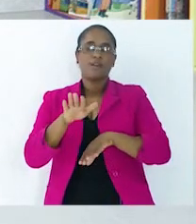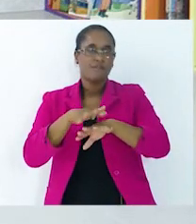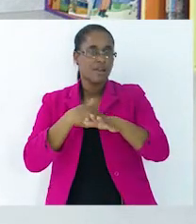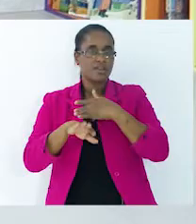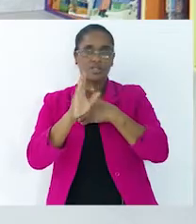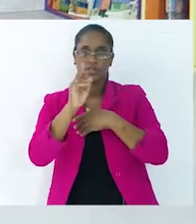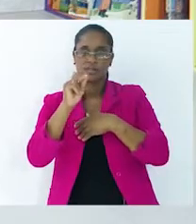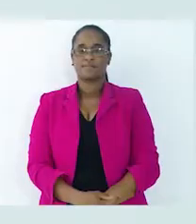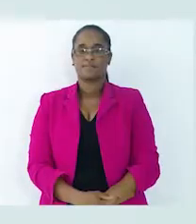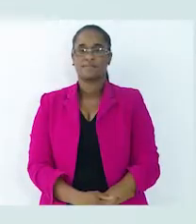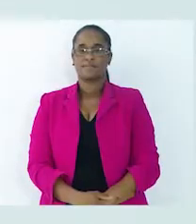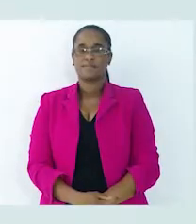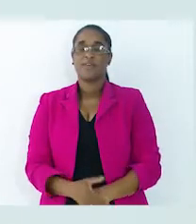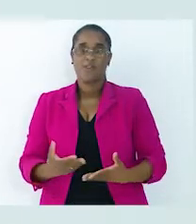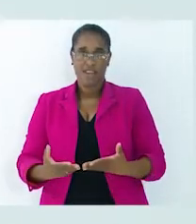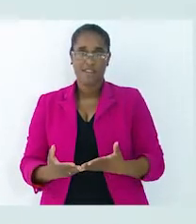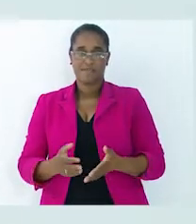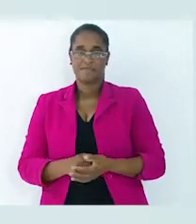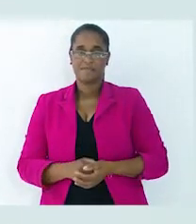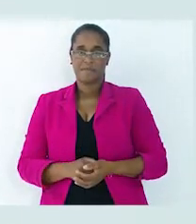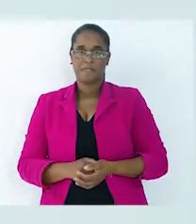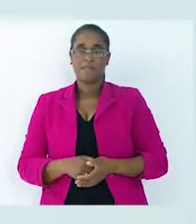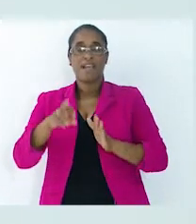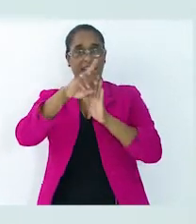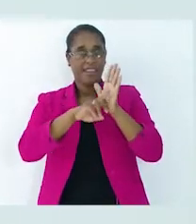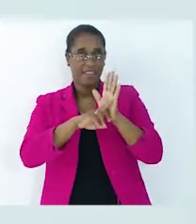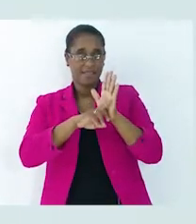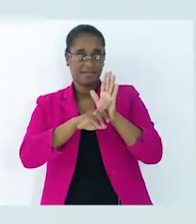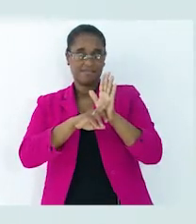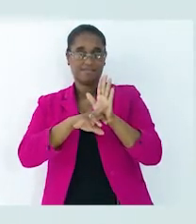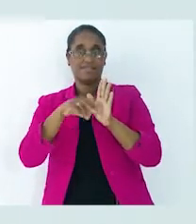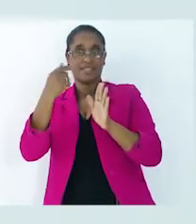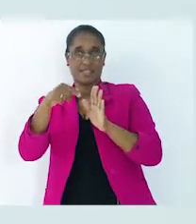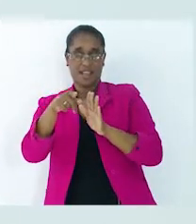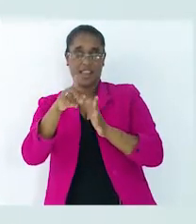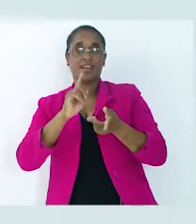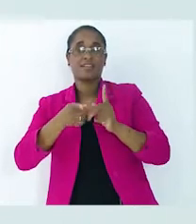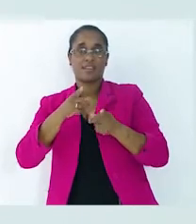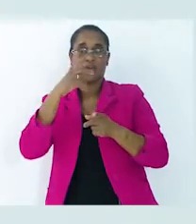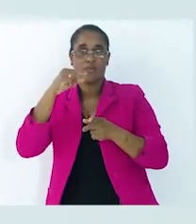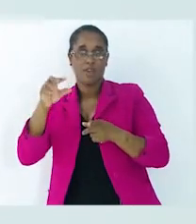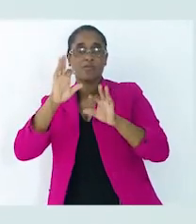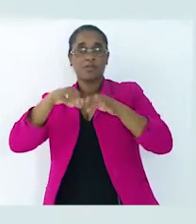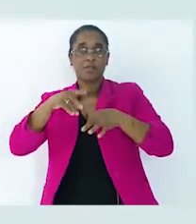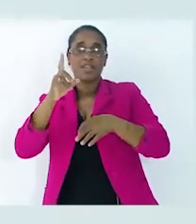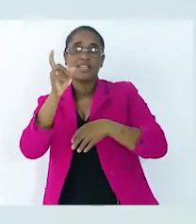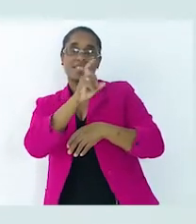faz. Ok? Então, a regra diz que o verbo terminar em